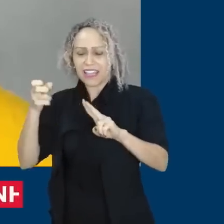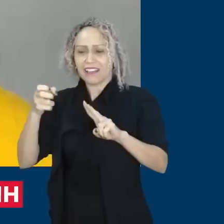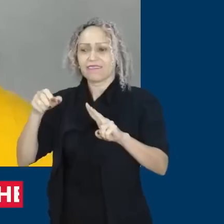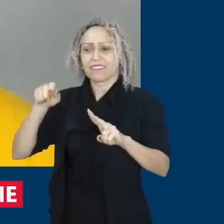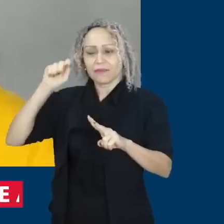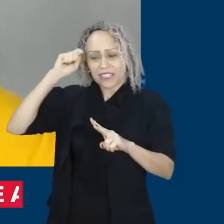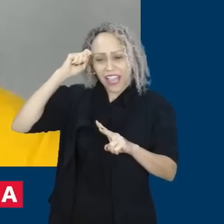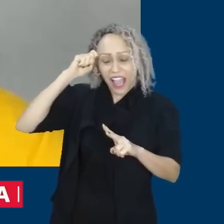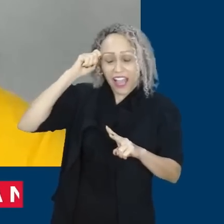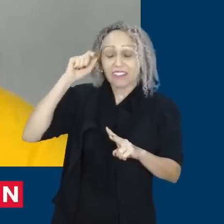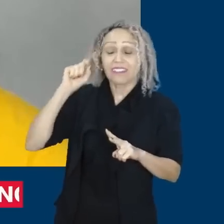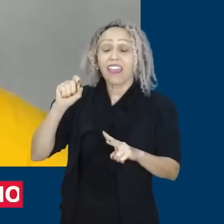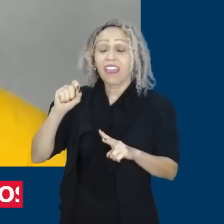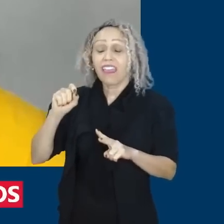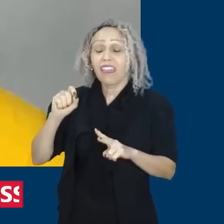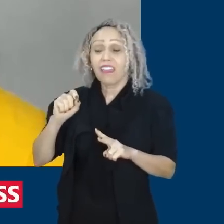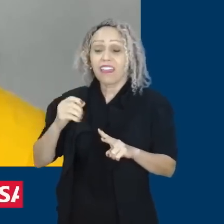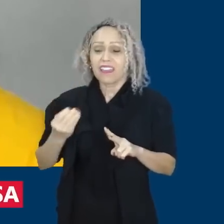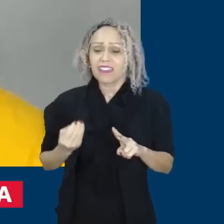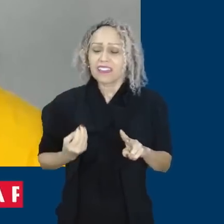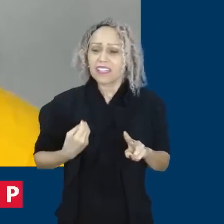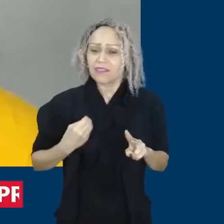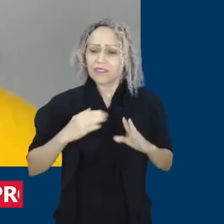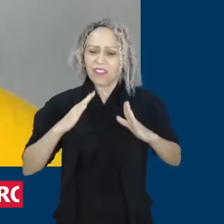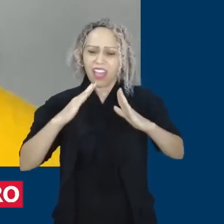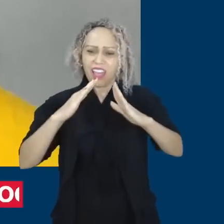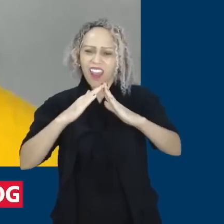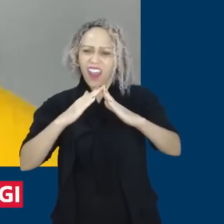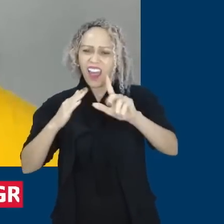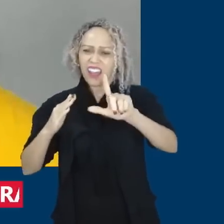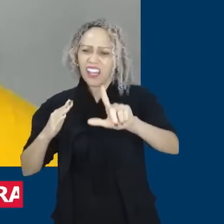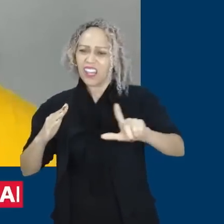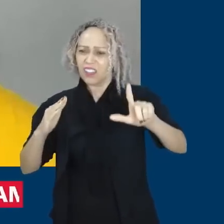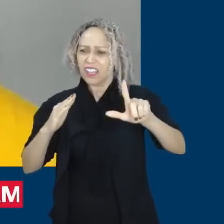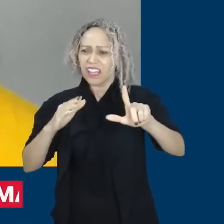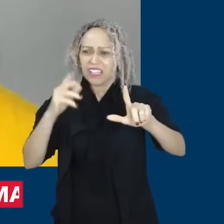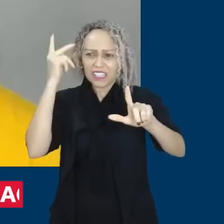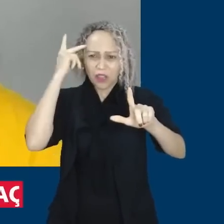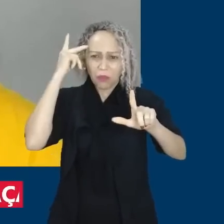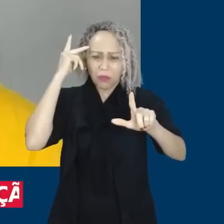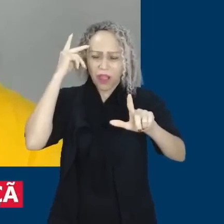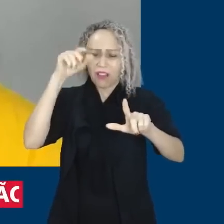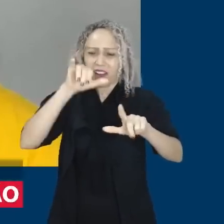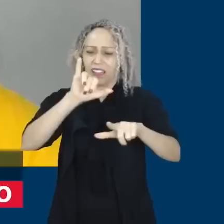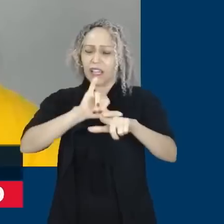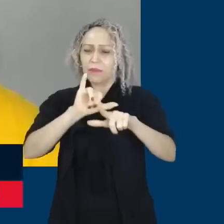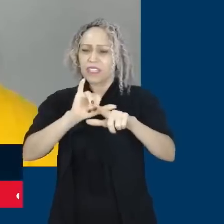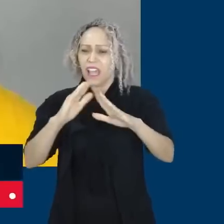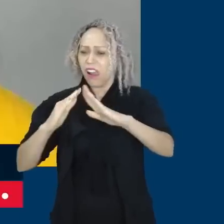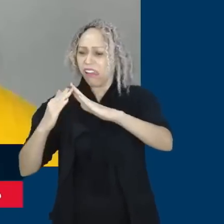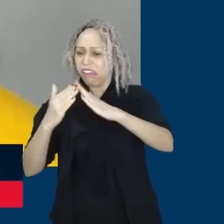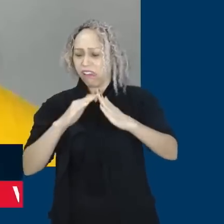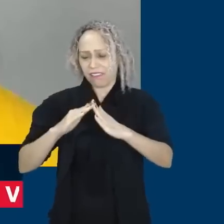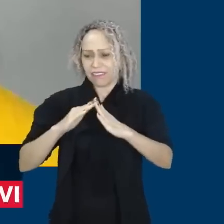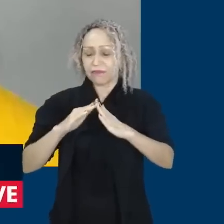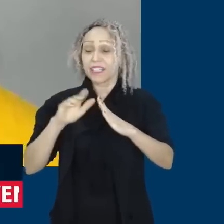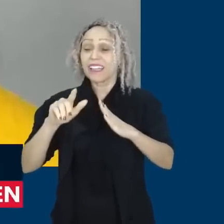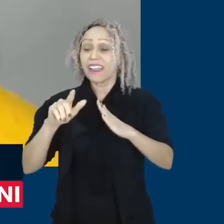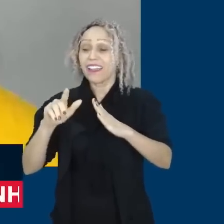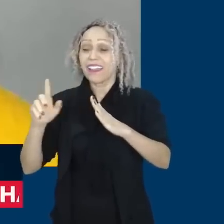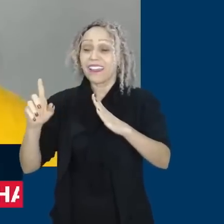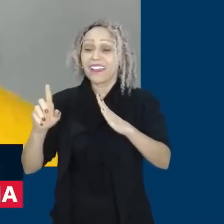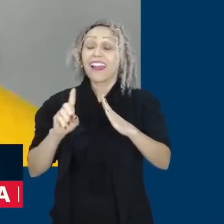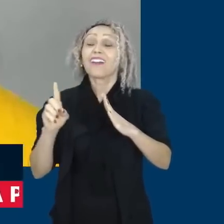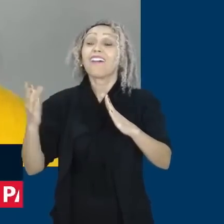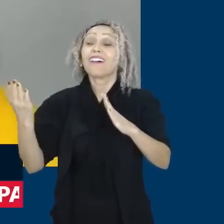periferia, da zona leste de São Paulo, da capital, e segue para esse espaço de